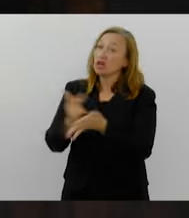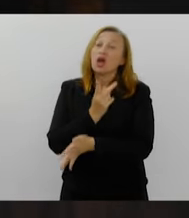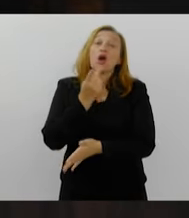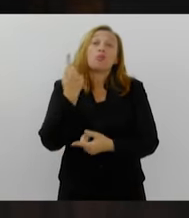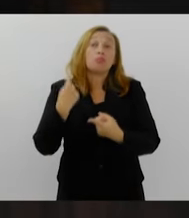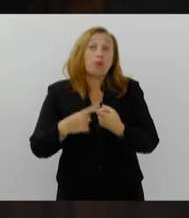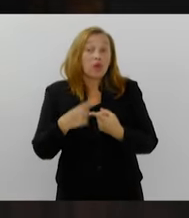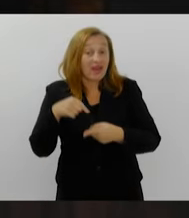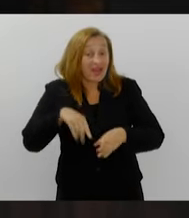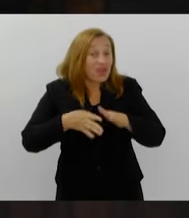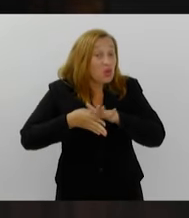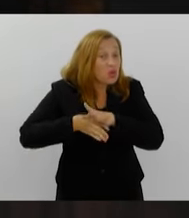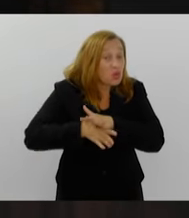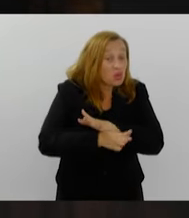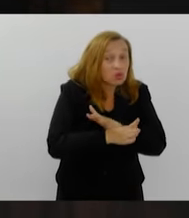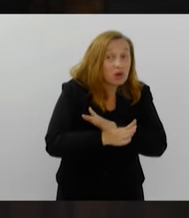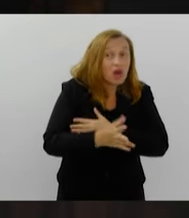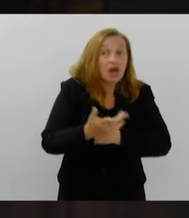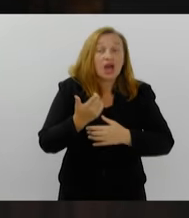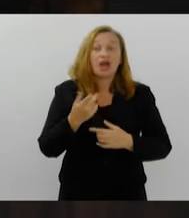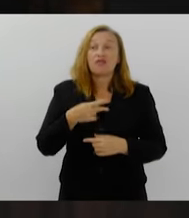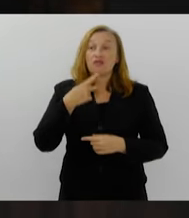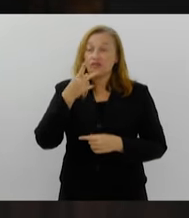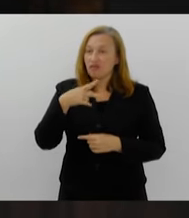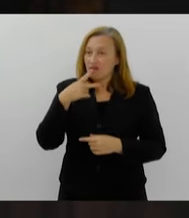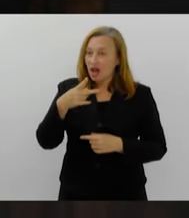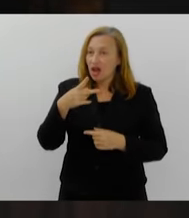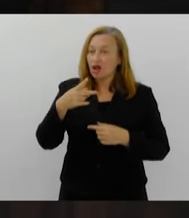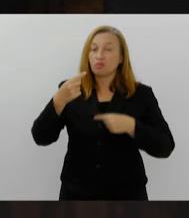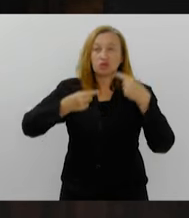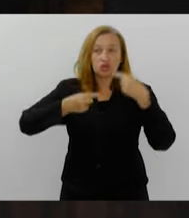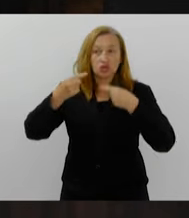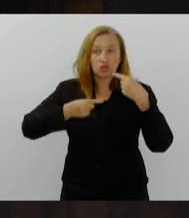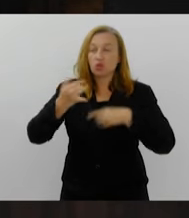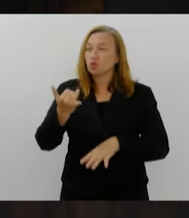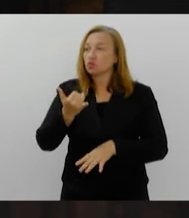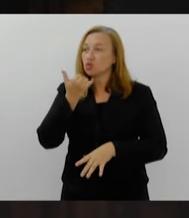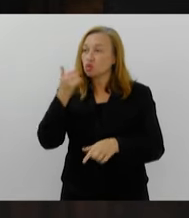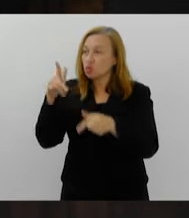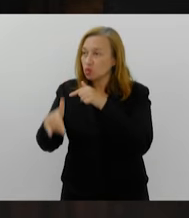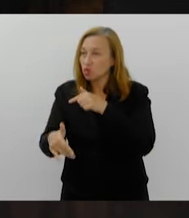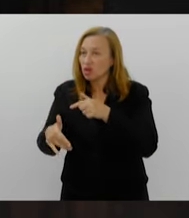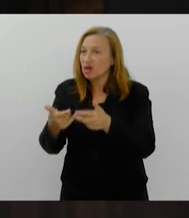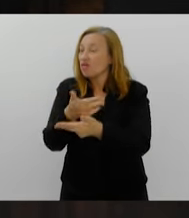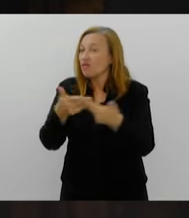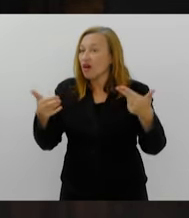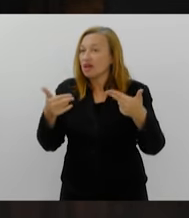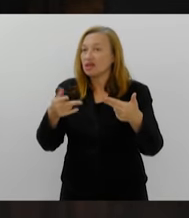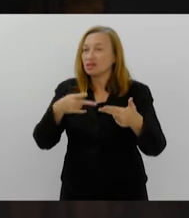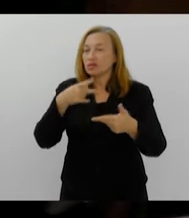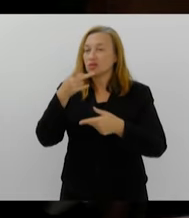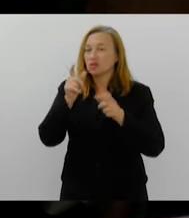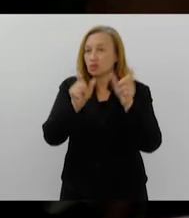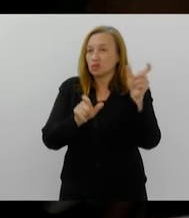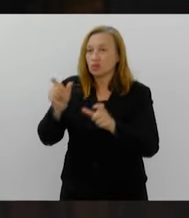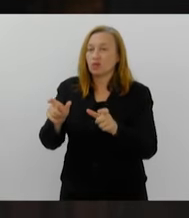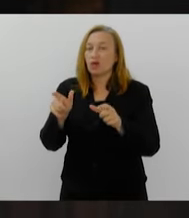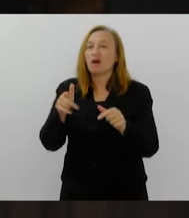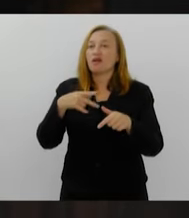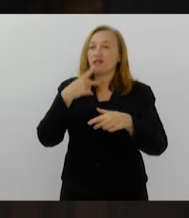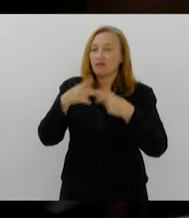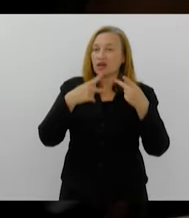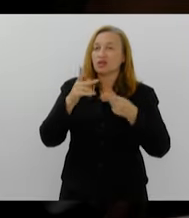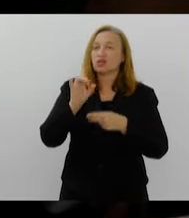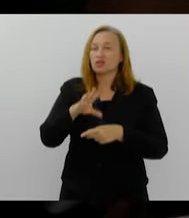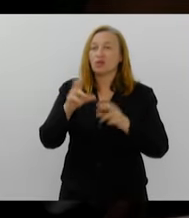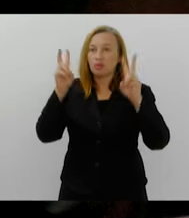costumeiramente aqui abre-se um debate, deputado, desculpa interromper, e aí vem uma linha de pessoas... Eu sei, deputado, sei. É só sobre